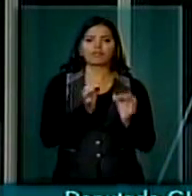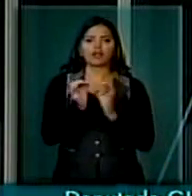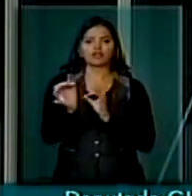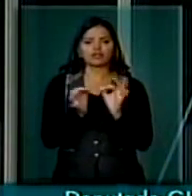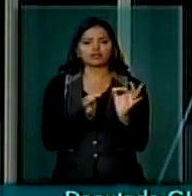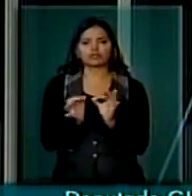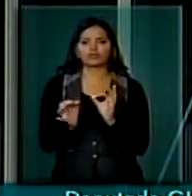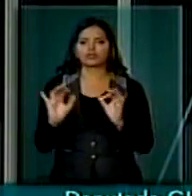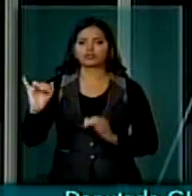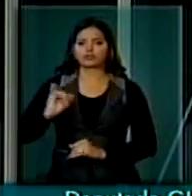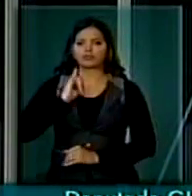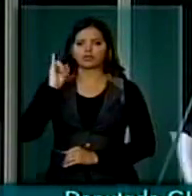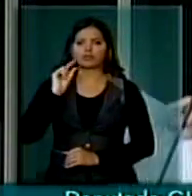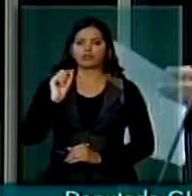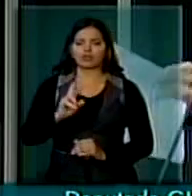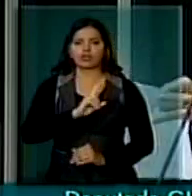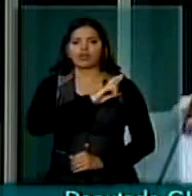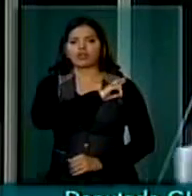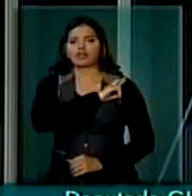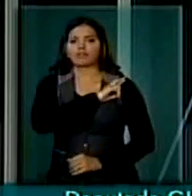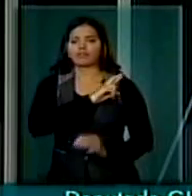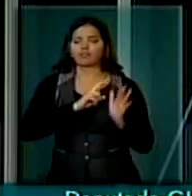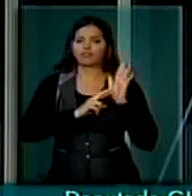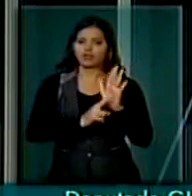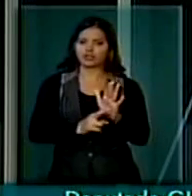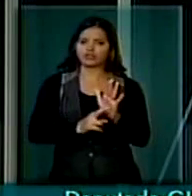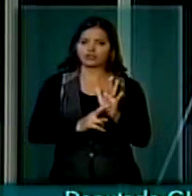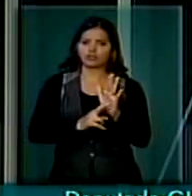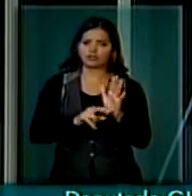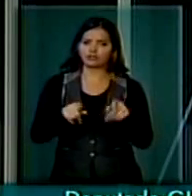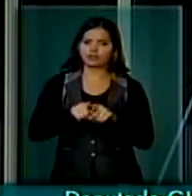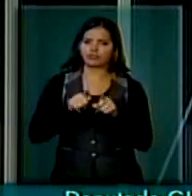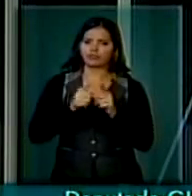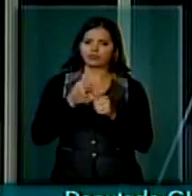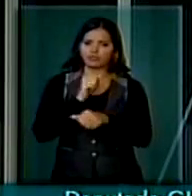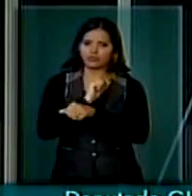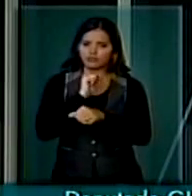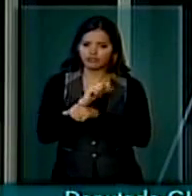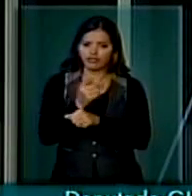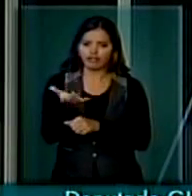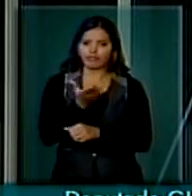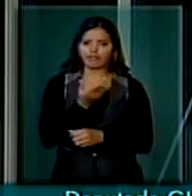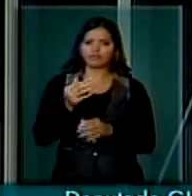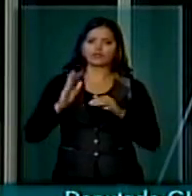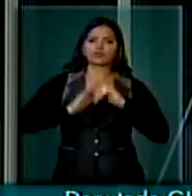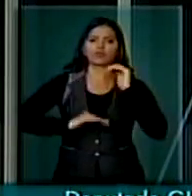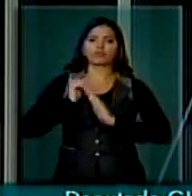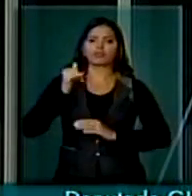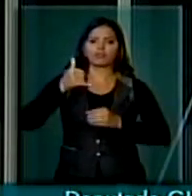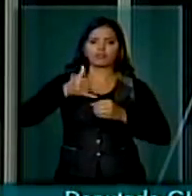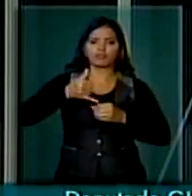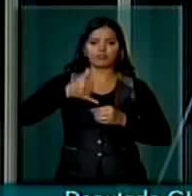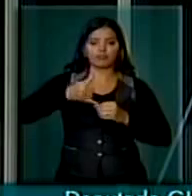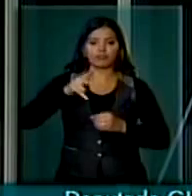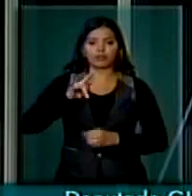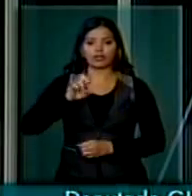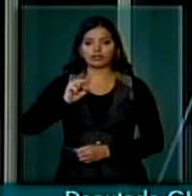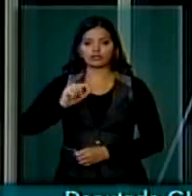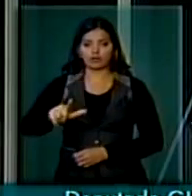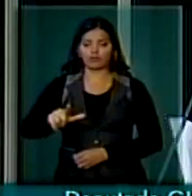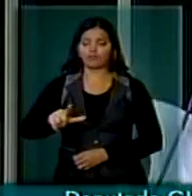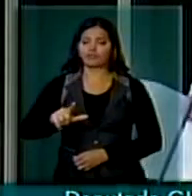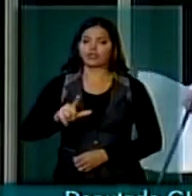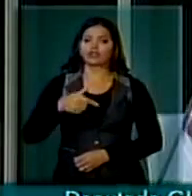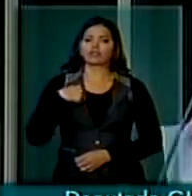pela importância, pelo que representa e, principalmente agora, com toda a expectativa em relação ao pré-sal. Este é um momento de reflexão,